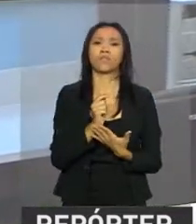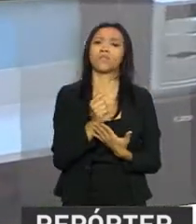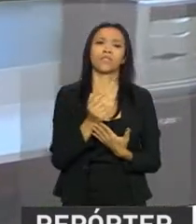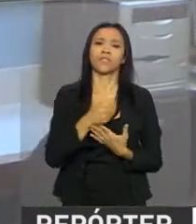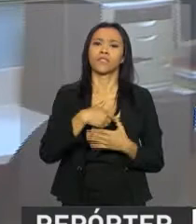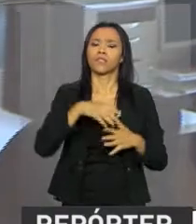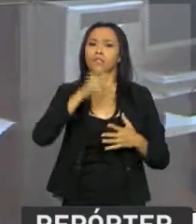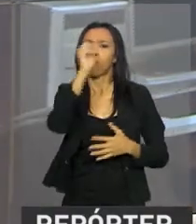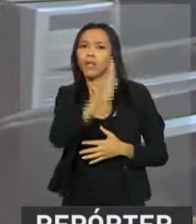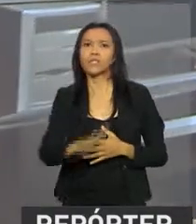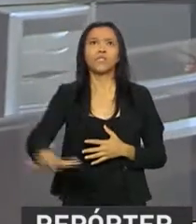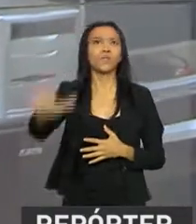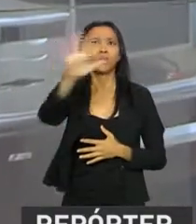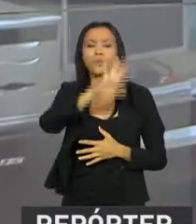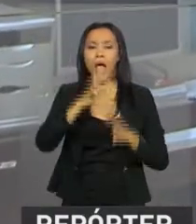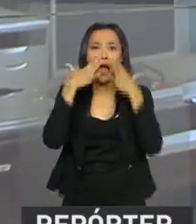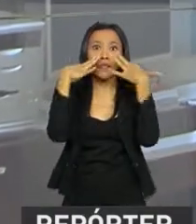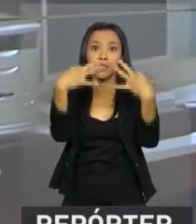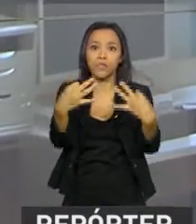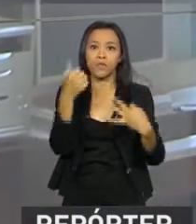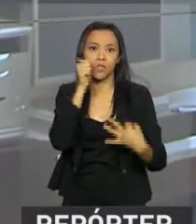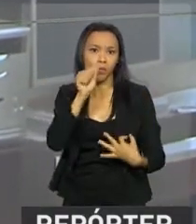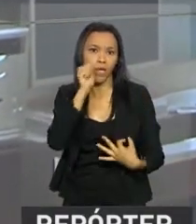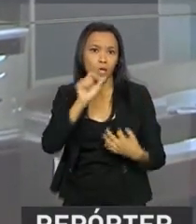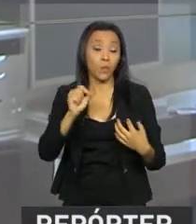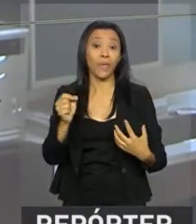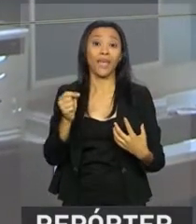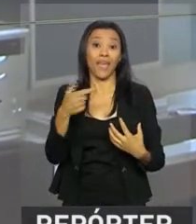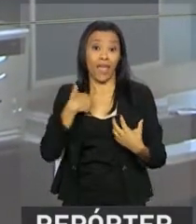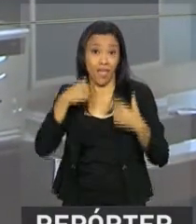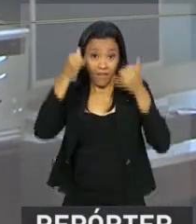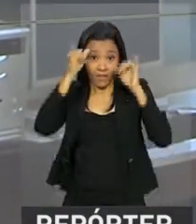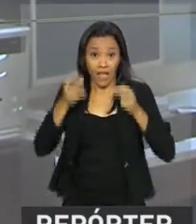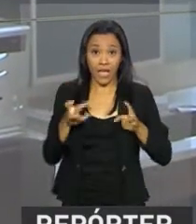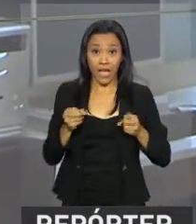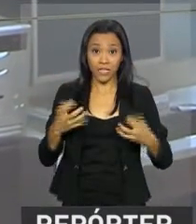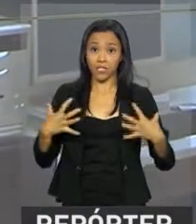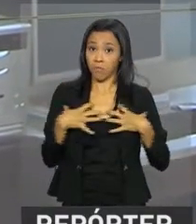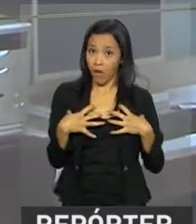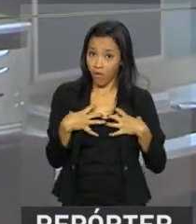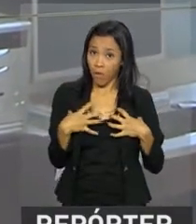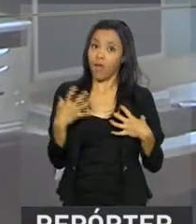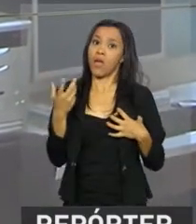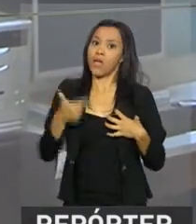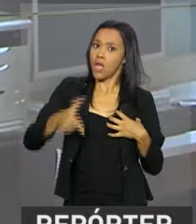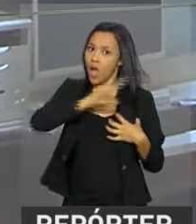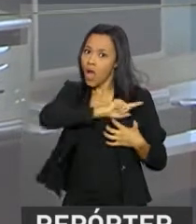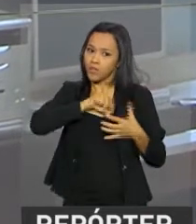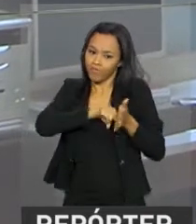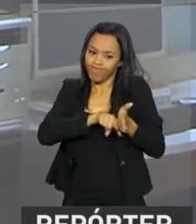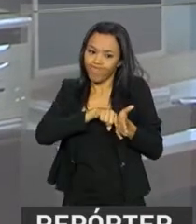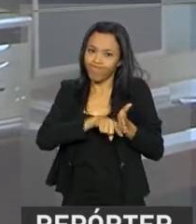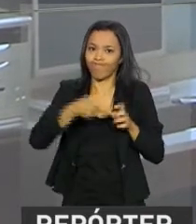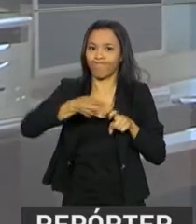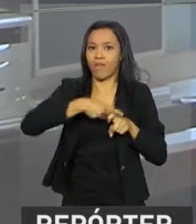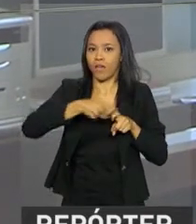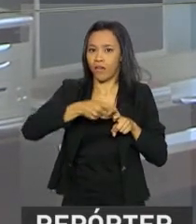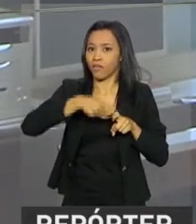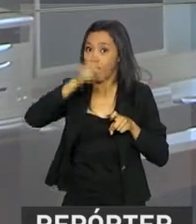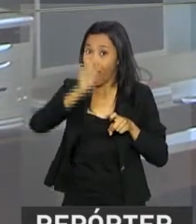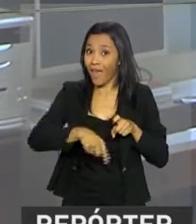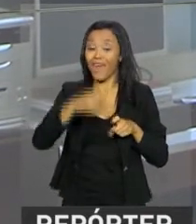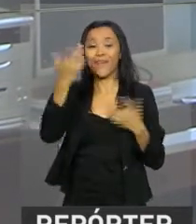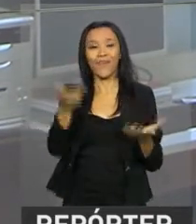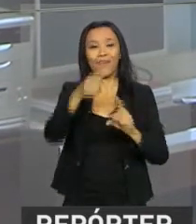chamar a atenção das mulheres para a prevenção do câncer de mama e a importância do diagnóstico precoce. É o chamado